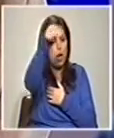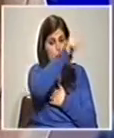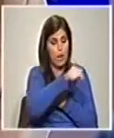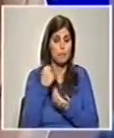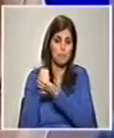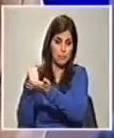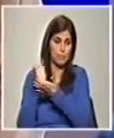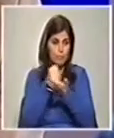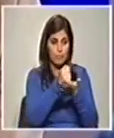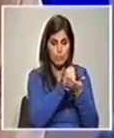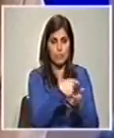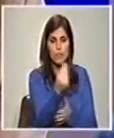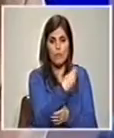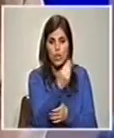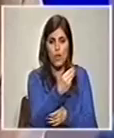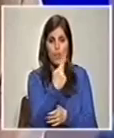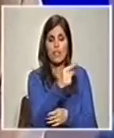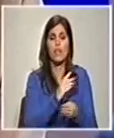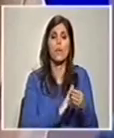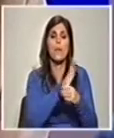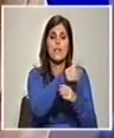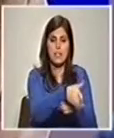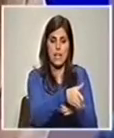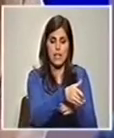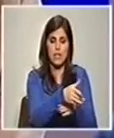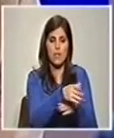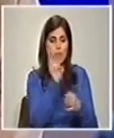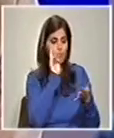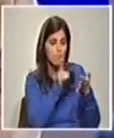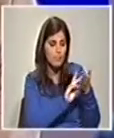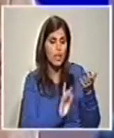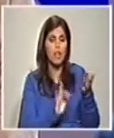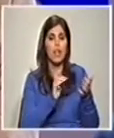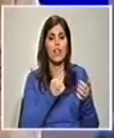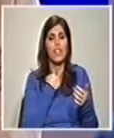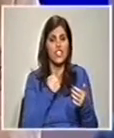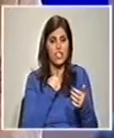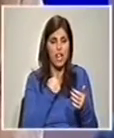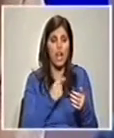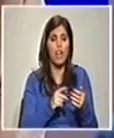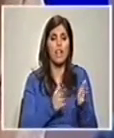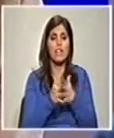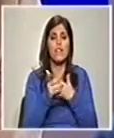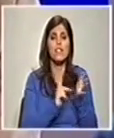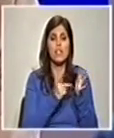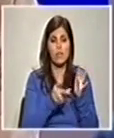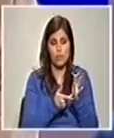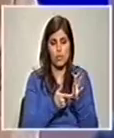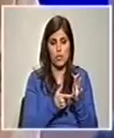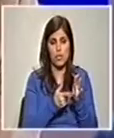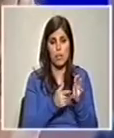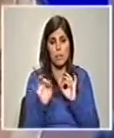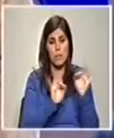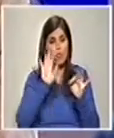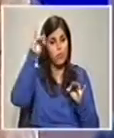apoiá-los para que estes jovens possam ter acesso a uma literacia digital e, através da tecnologia, também poderem aceder, no futuro, quem sabe, a empregos melhores, porque nós sabemos que